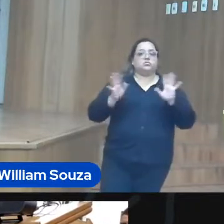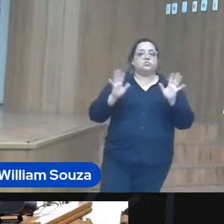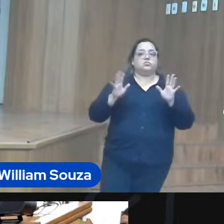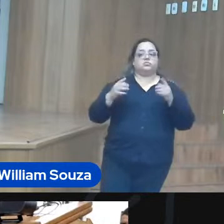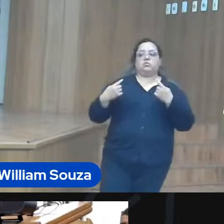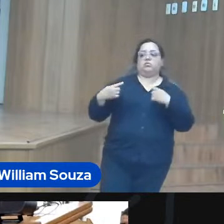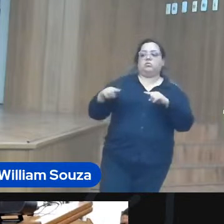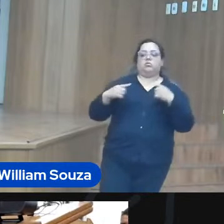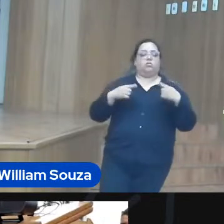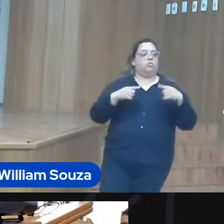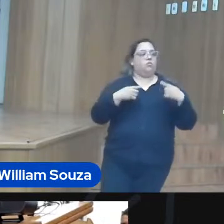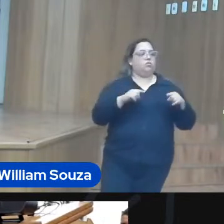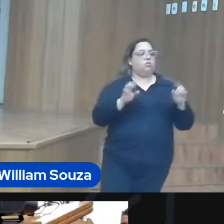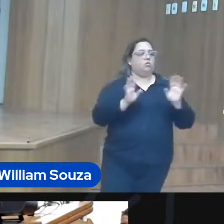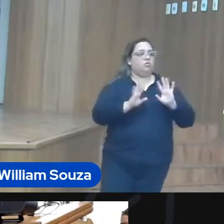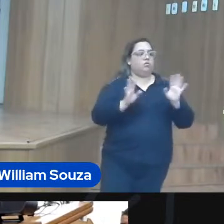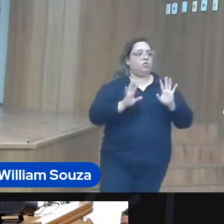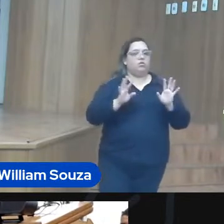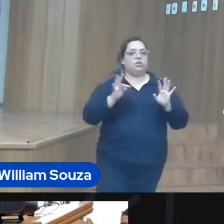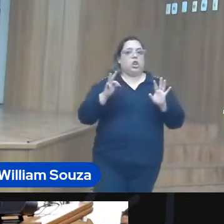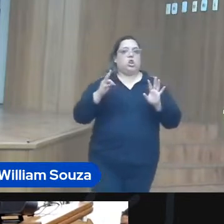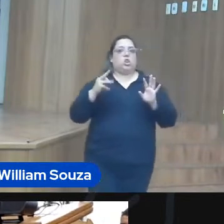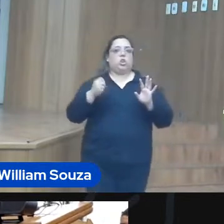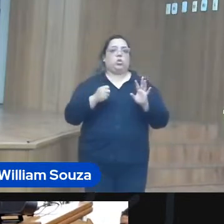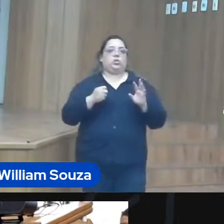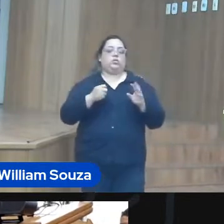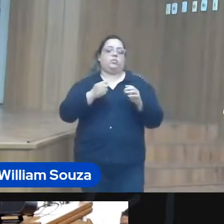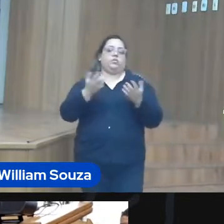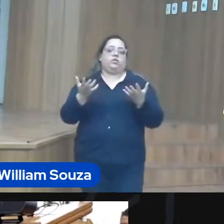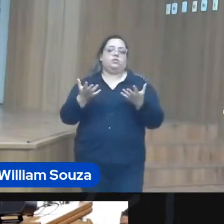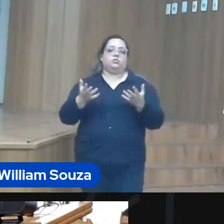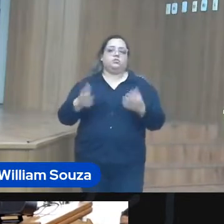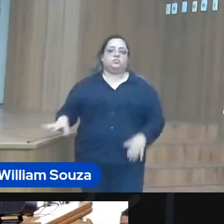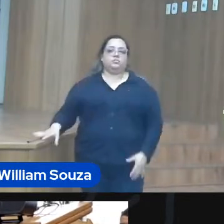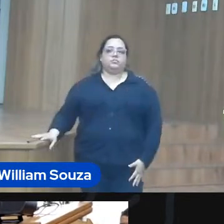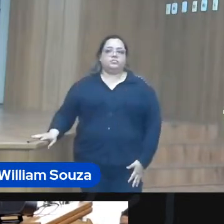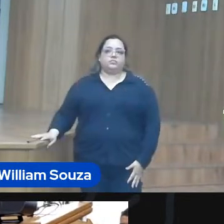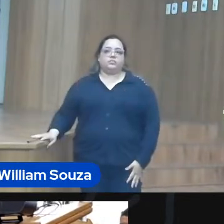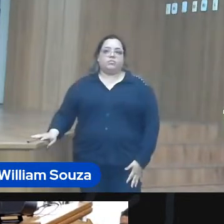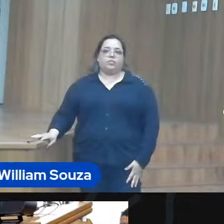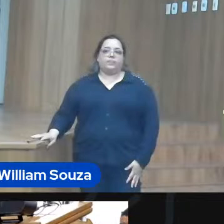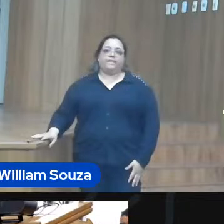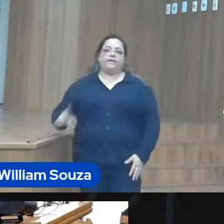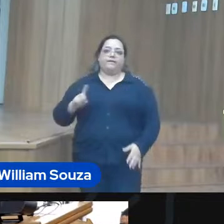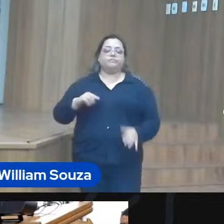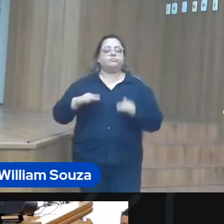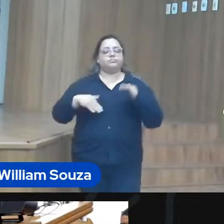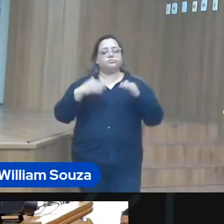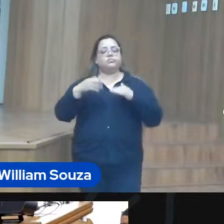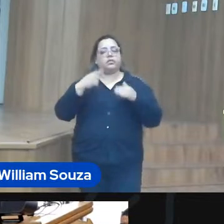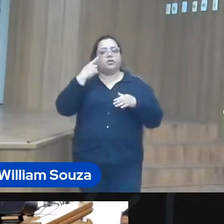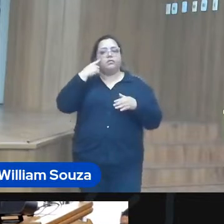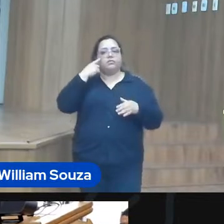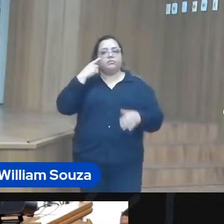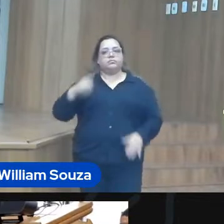estão totalmente abraçados, né? Então, é por aí que eu vejo.